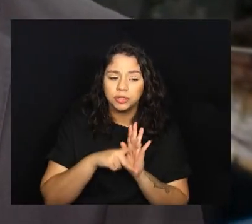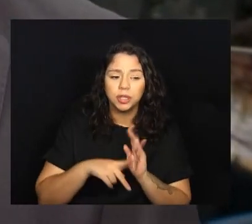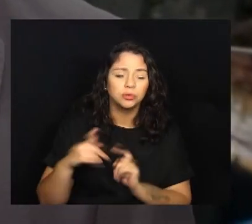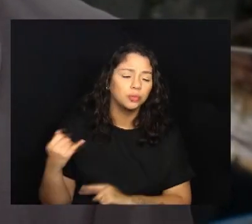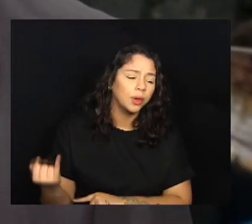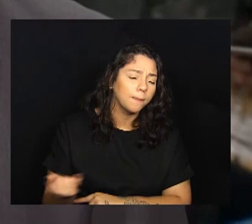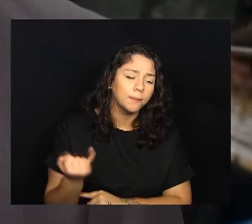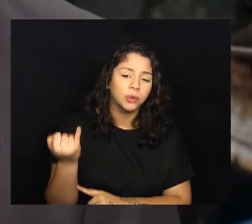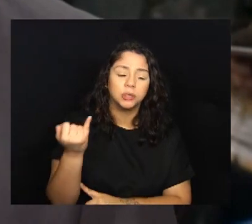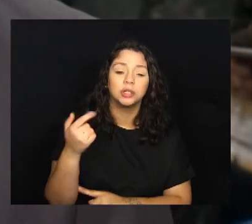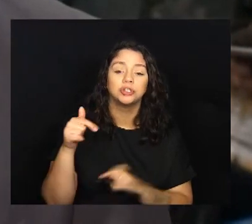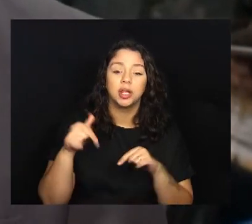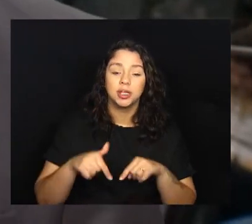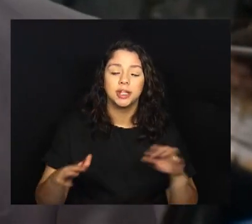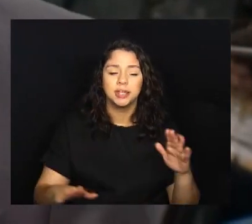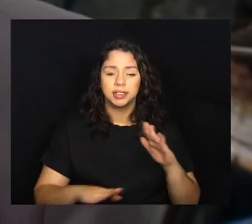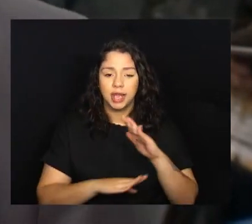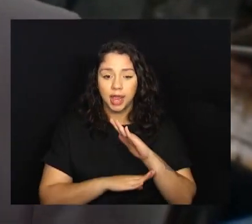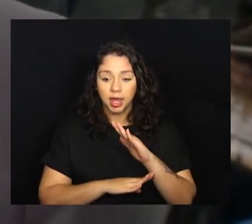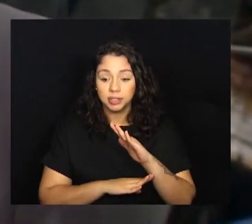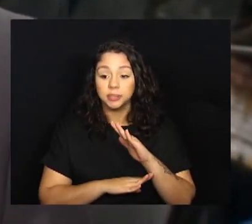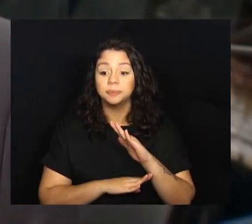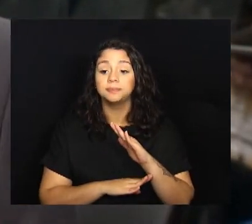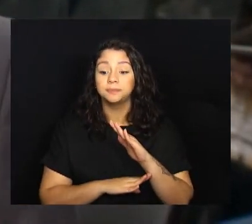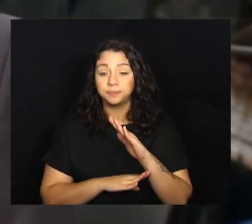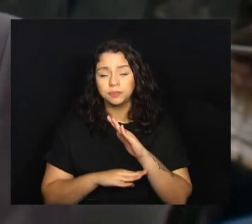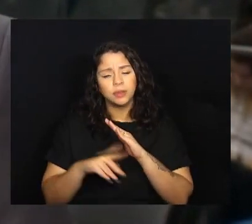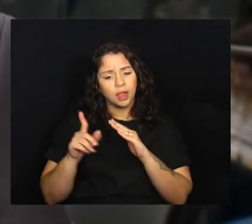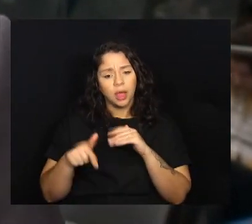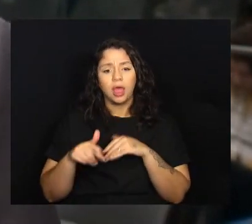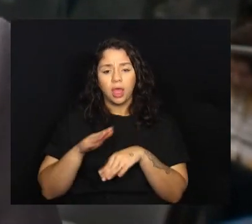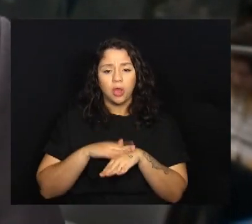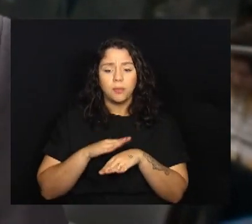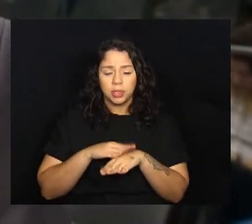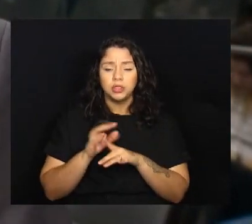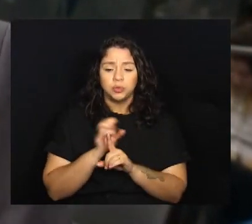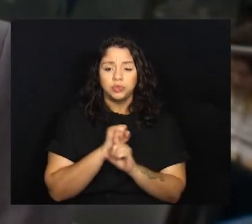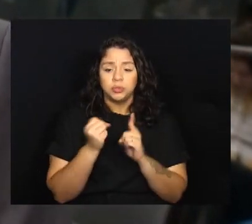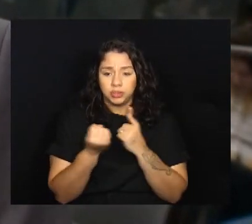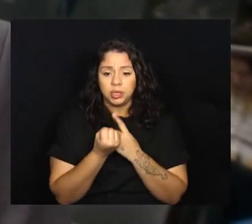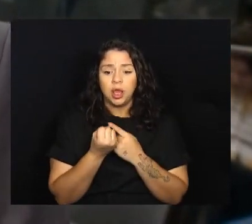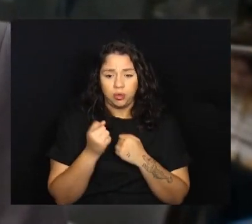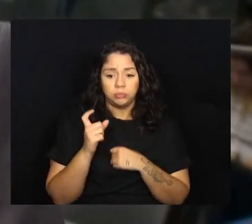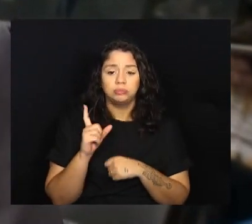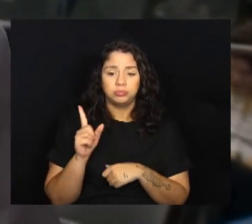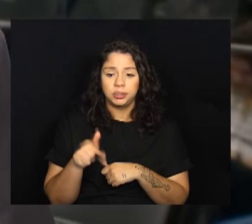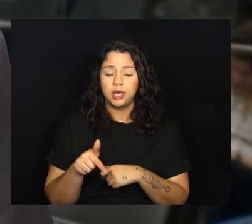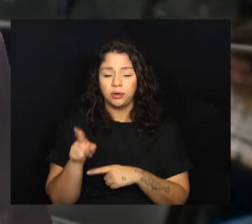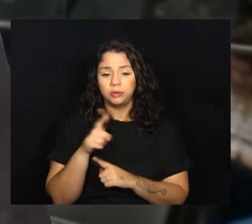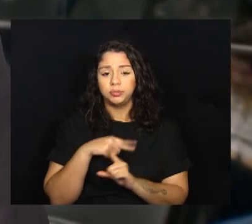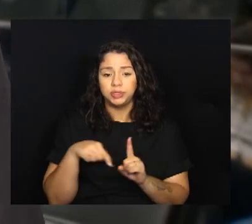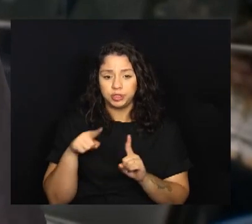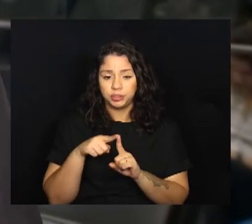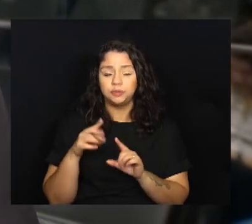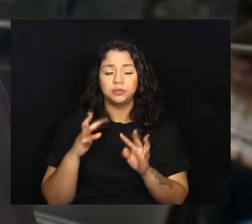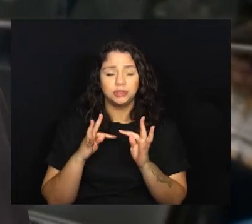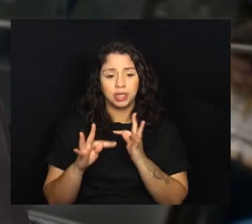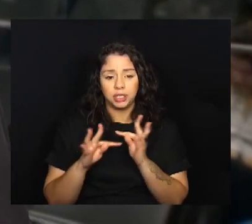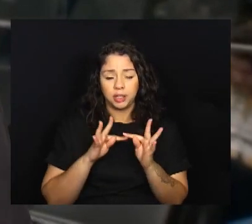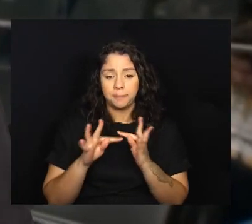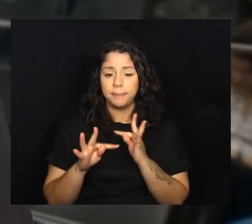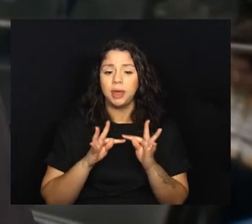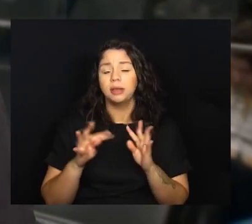aqui dentro dessa Casa Legislativa. É uma ação social que seria para o tratamento